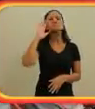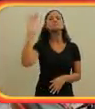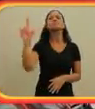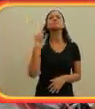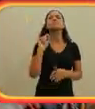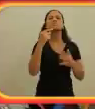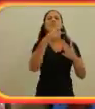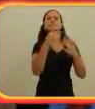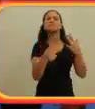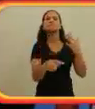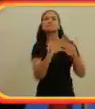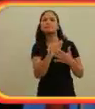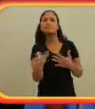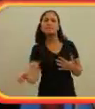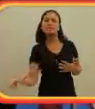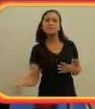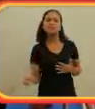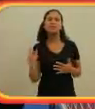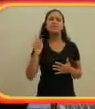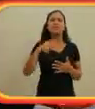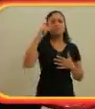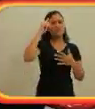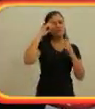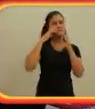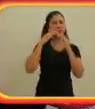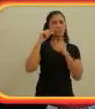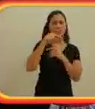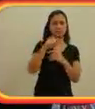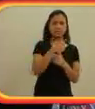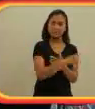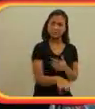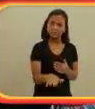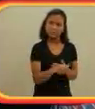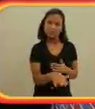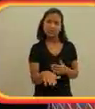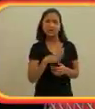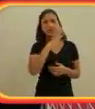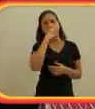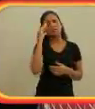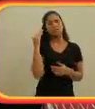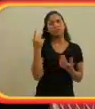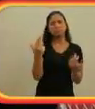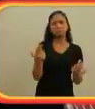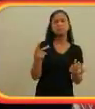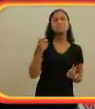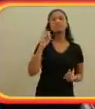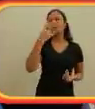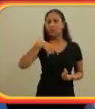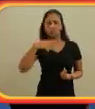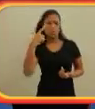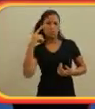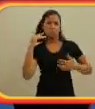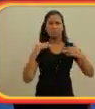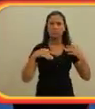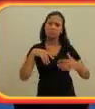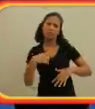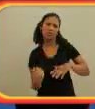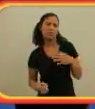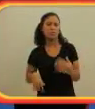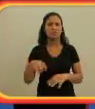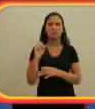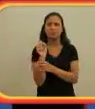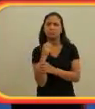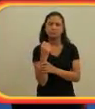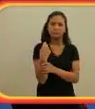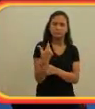pacientes. A principal característica desses pacientes com desordens neurológicas, tanto crianças quanto